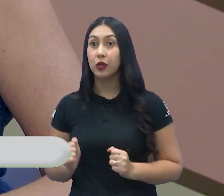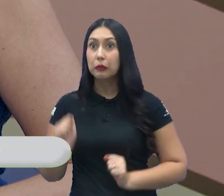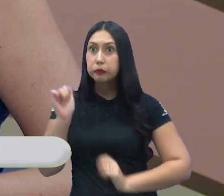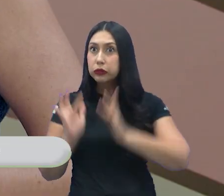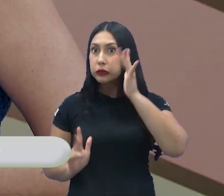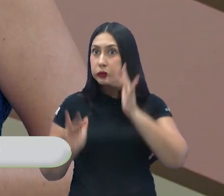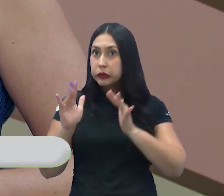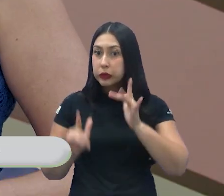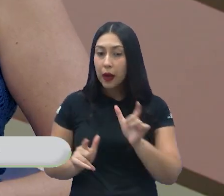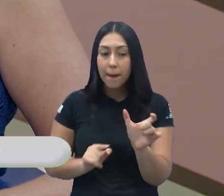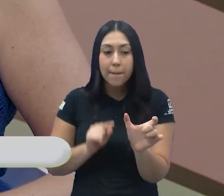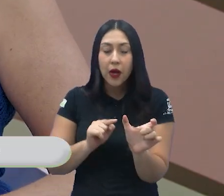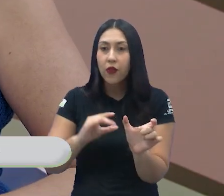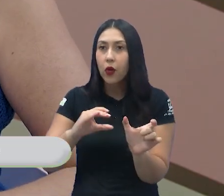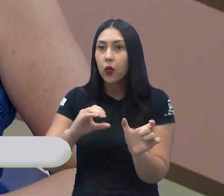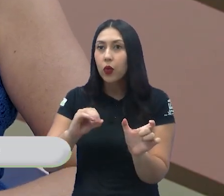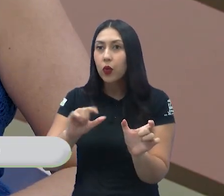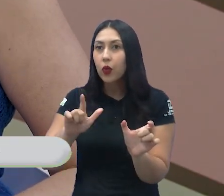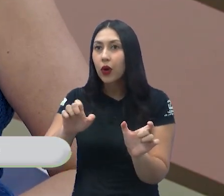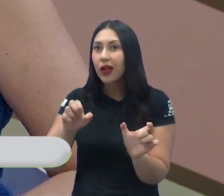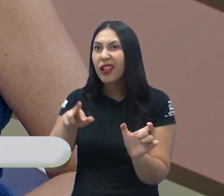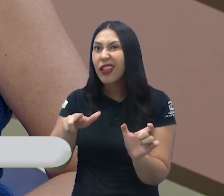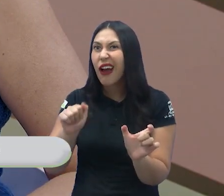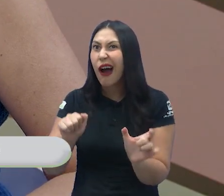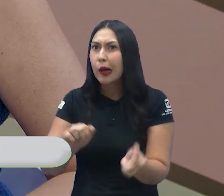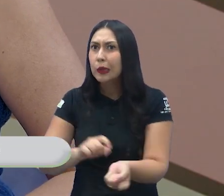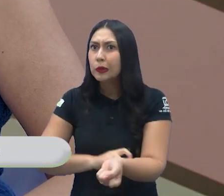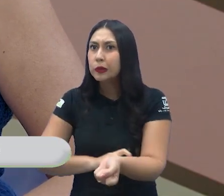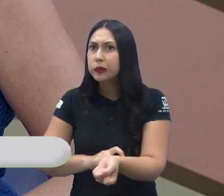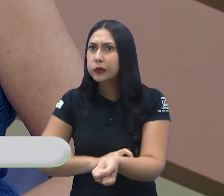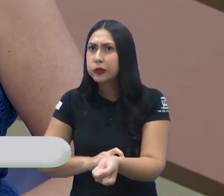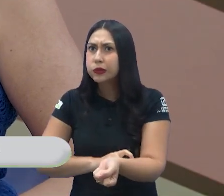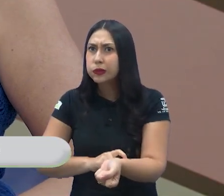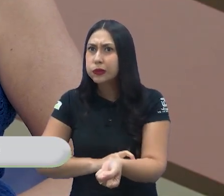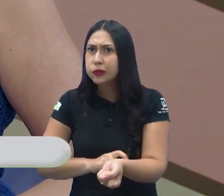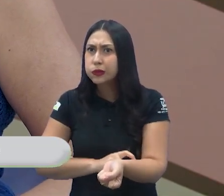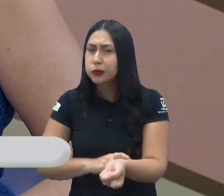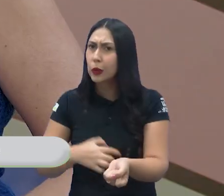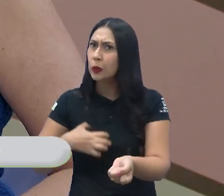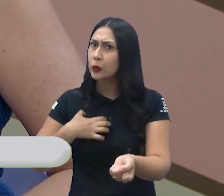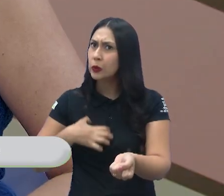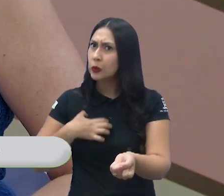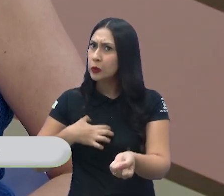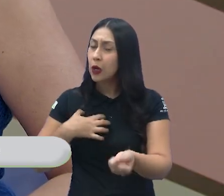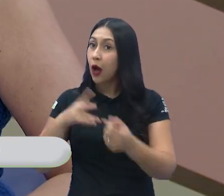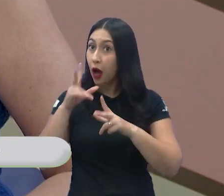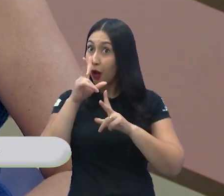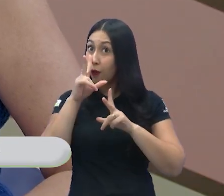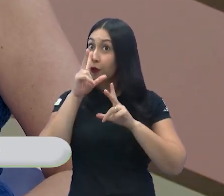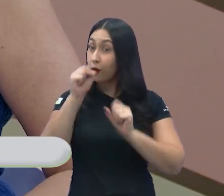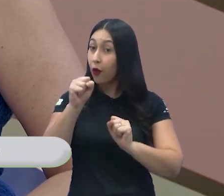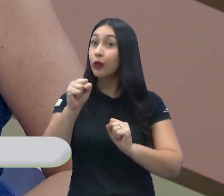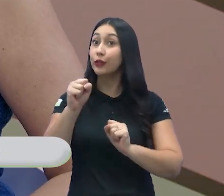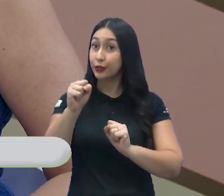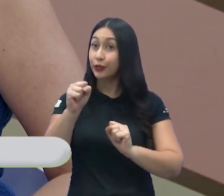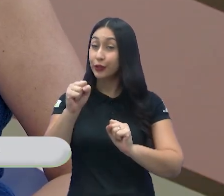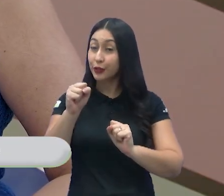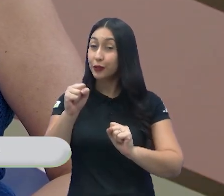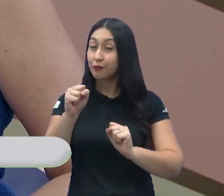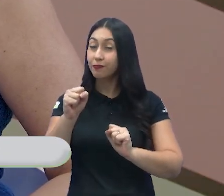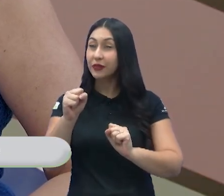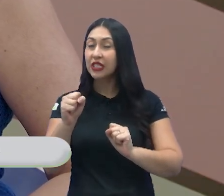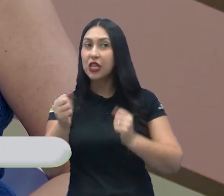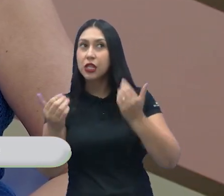né? Então uma pessoa que é mais raivosa, um temperamento muito forte, a gente pode comparar